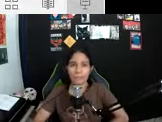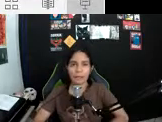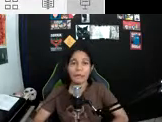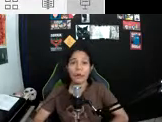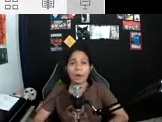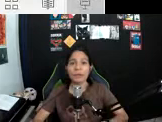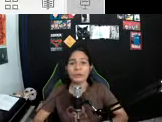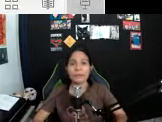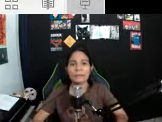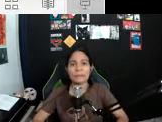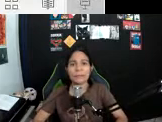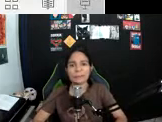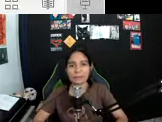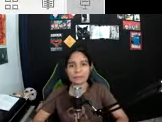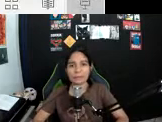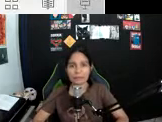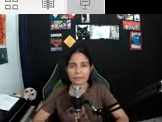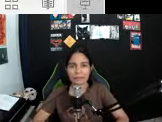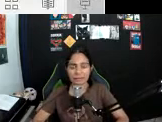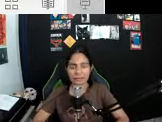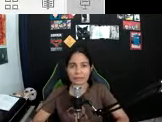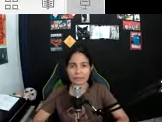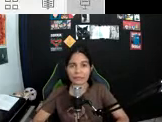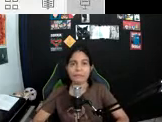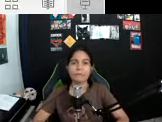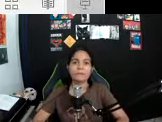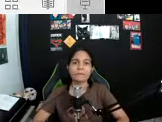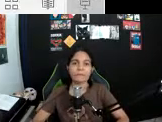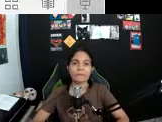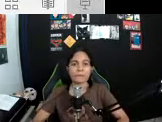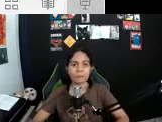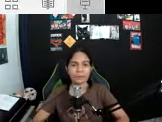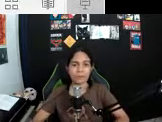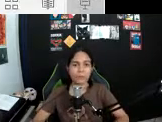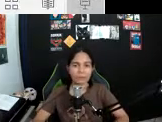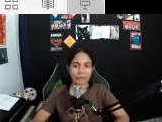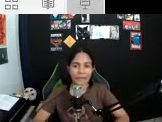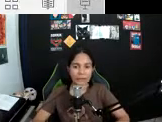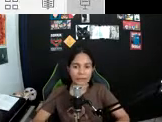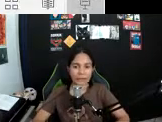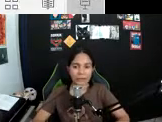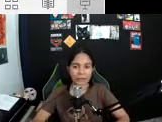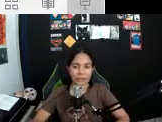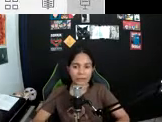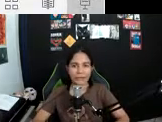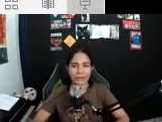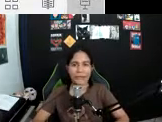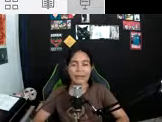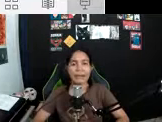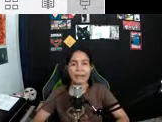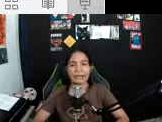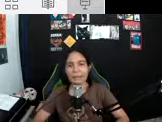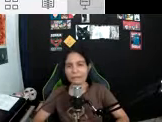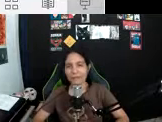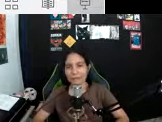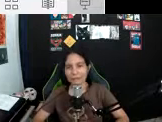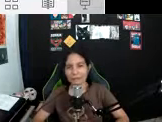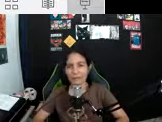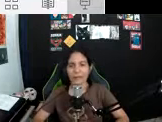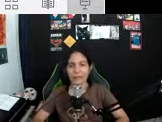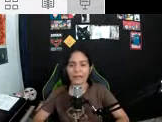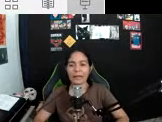denunciar. Lógico que sempre respeitando as hierarquias. Se, por exemplo, é um técnico de enfermagem, ele tem